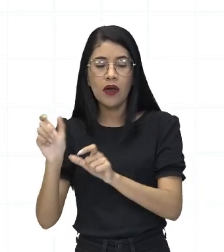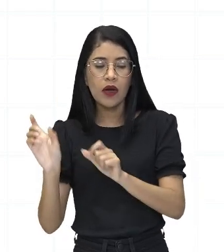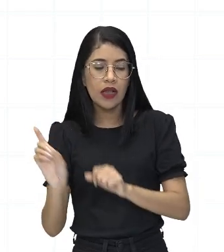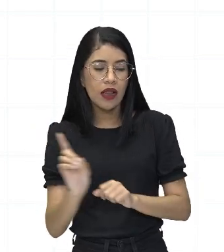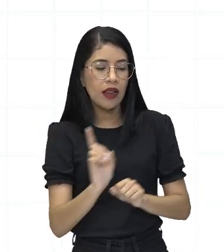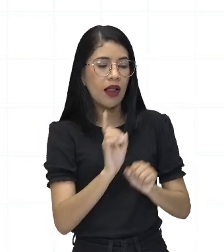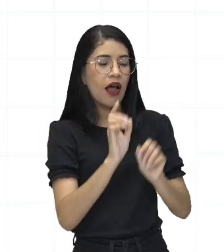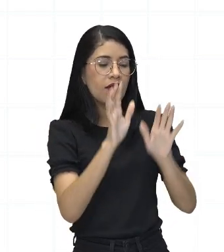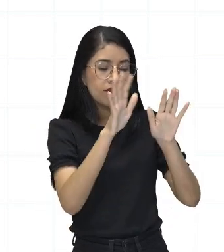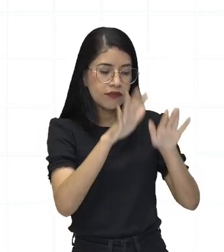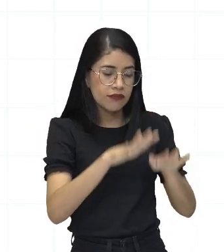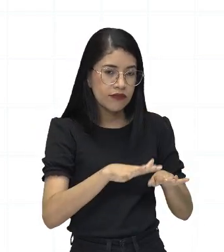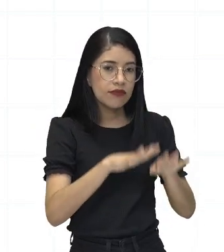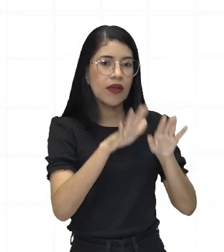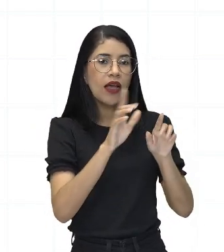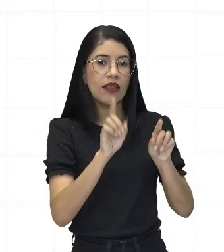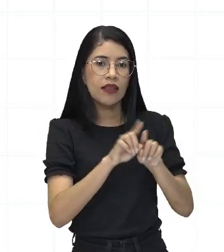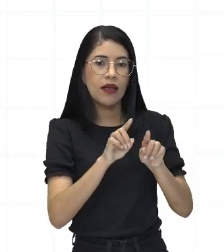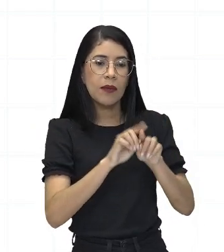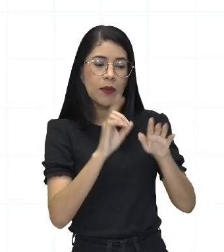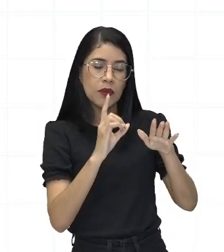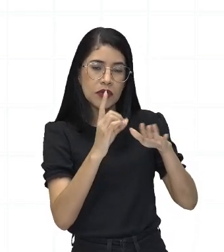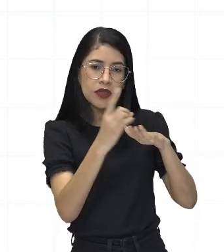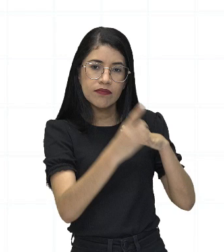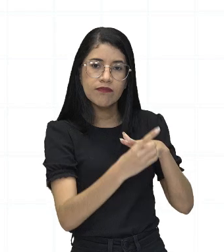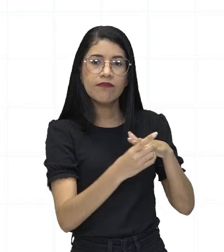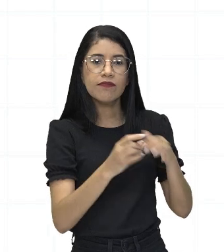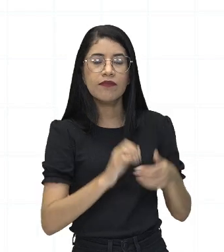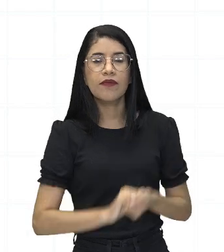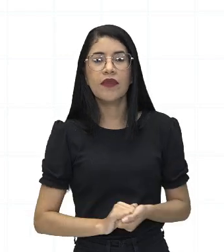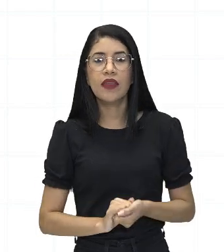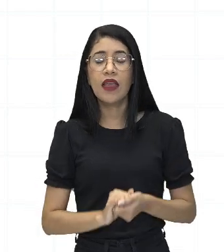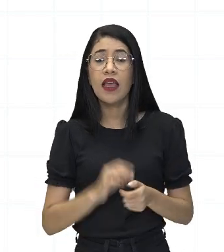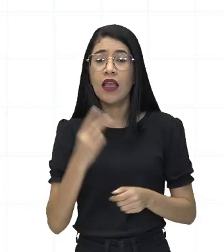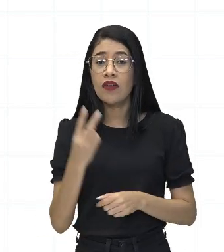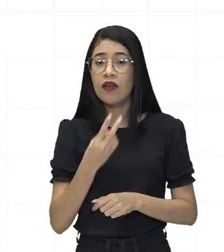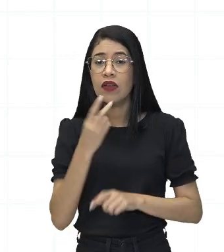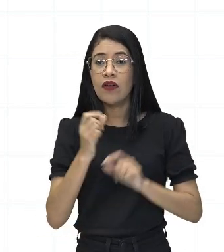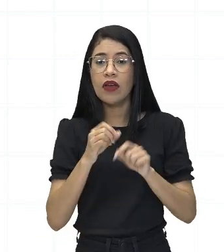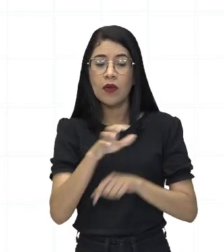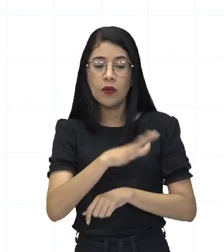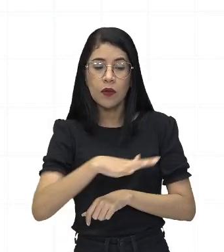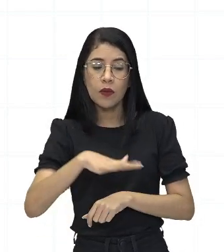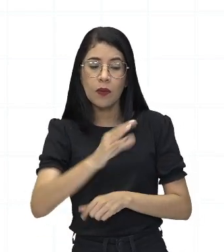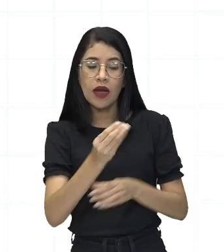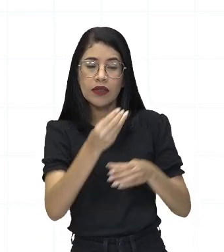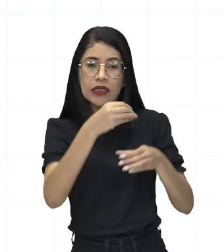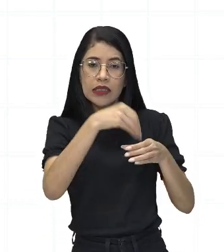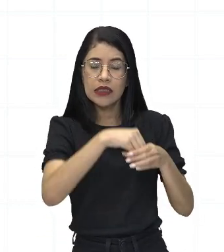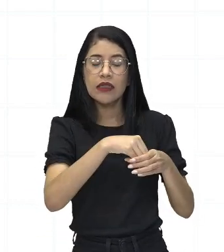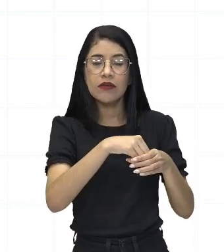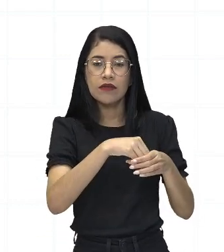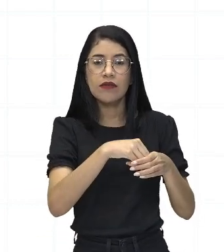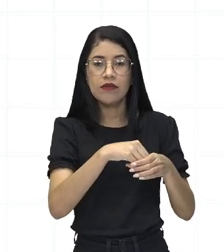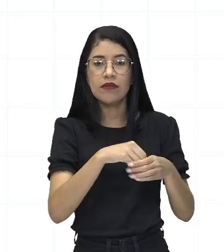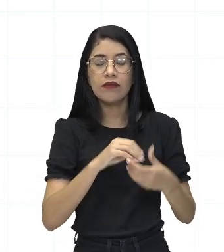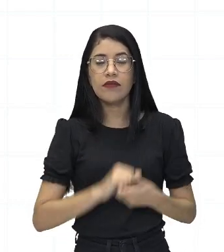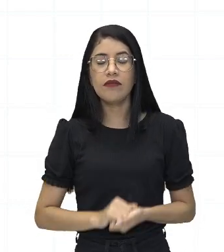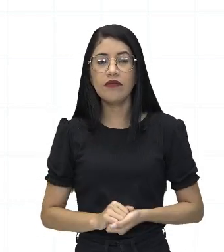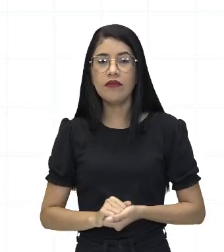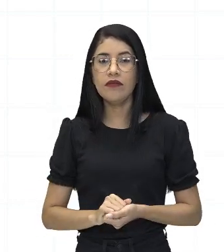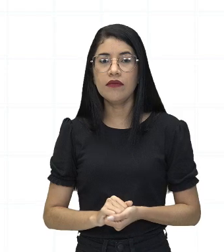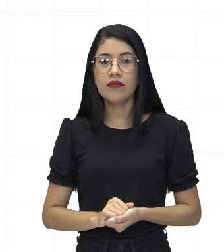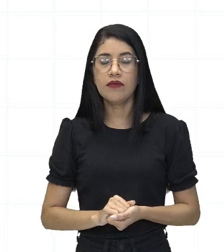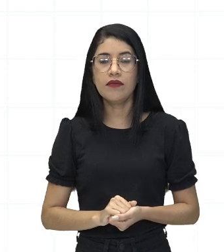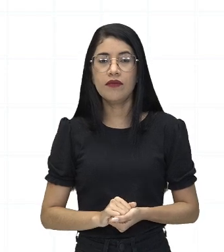oferecer oferenda aos deuses. Essas construções valorizavam os espaços internos.